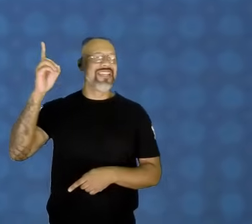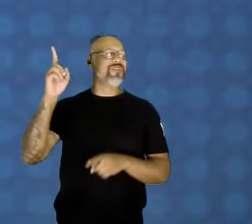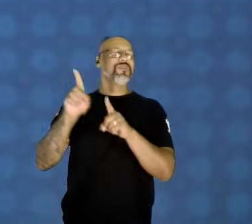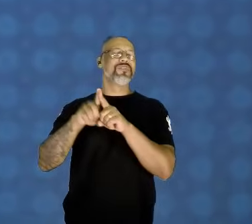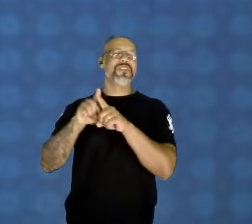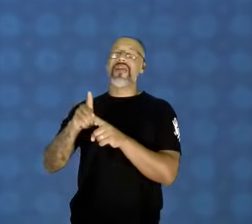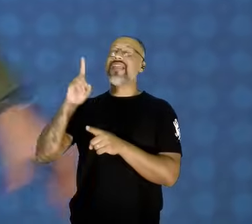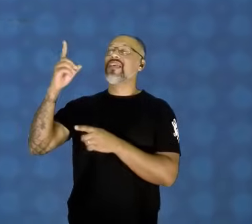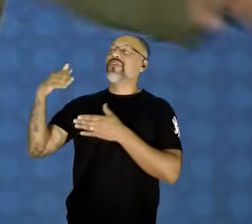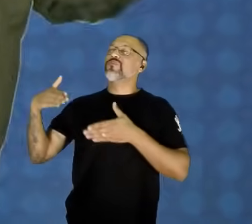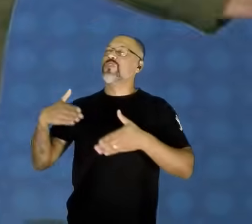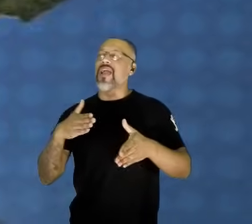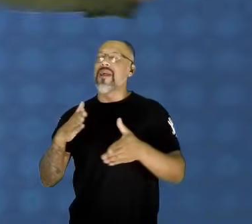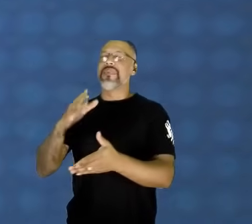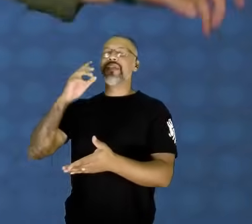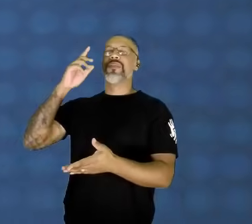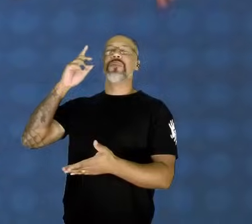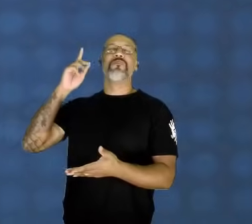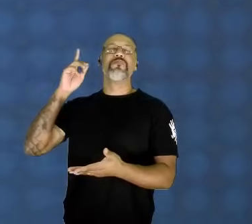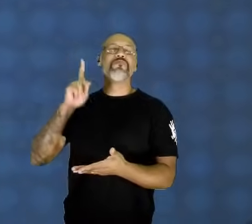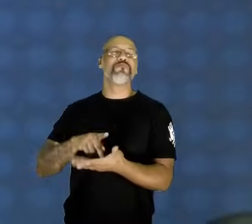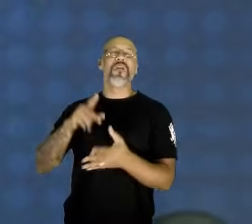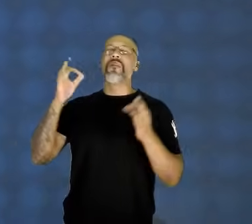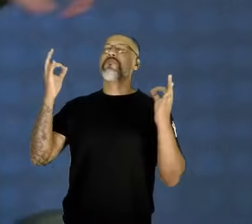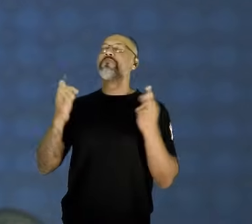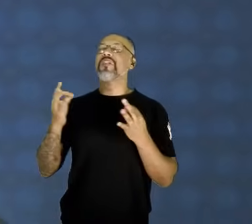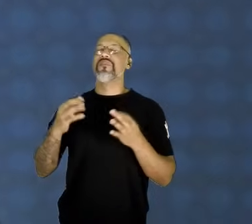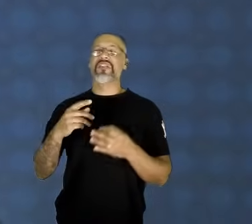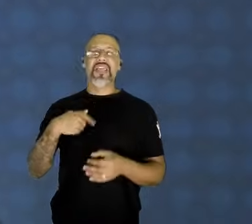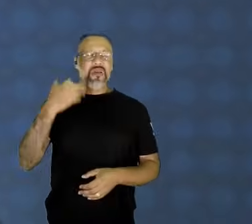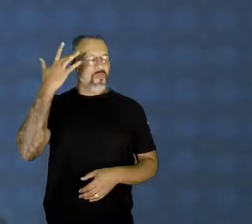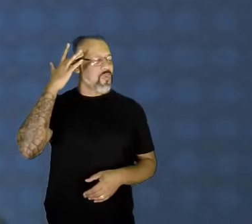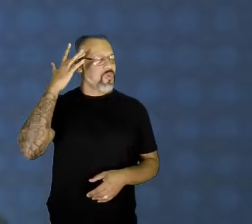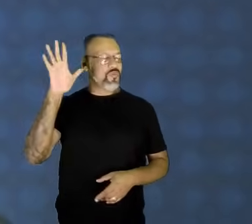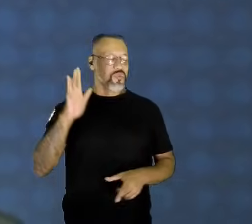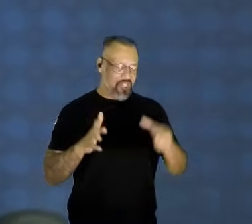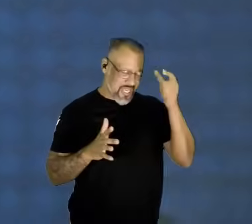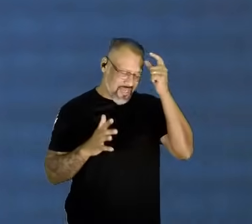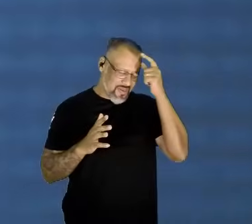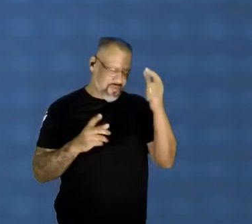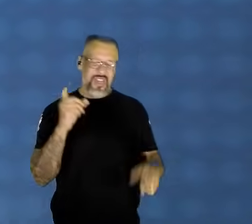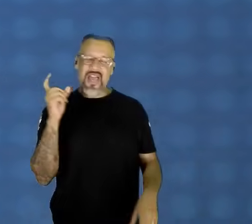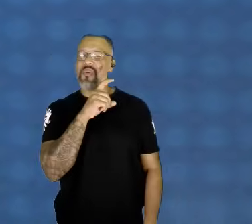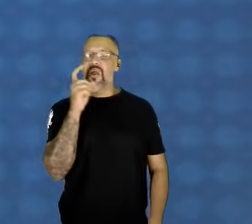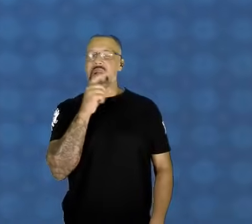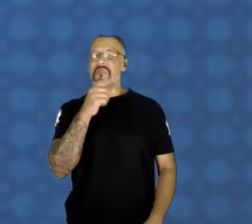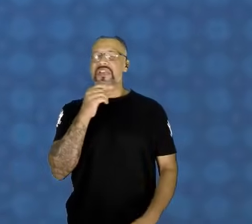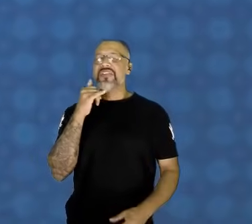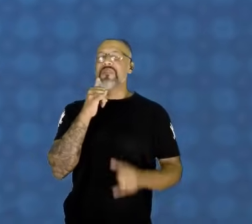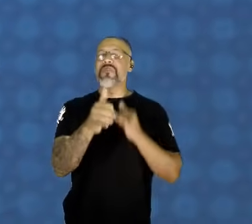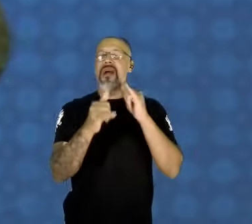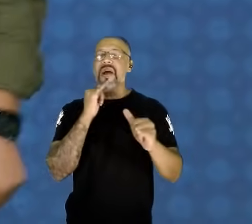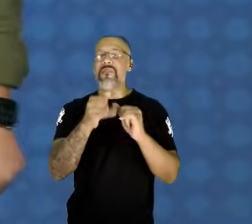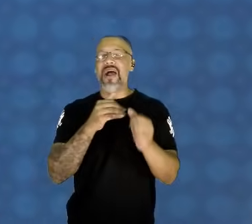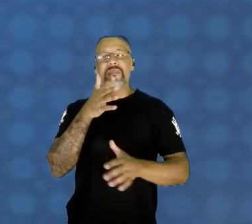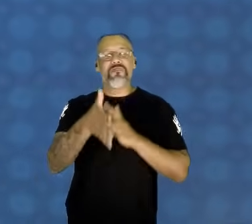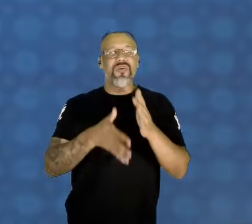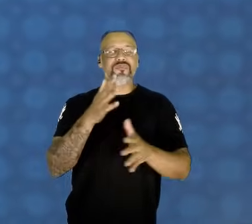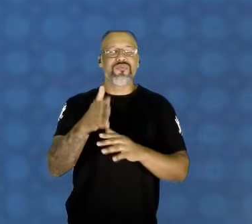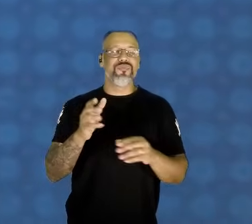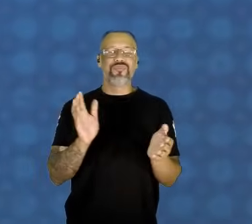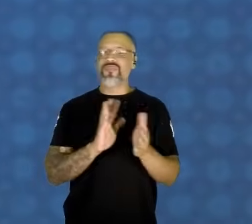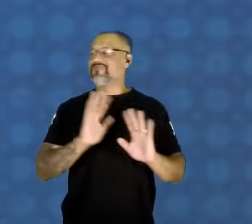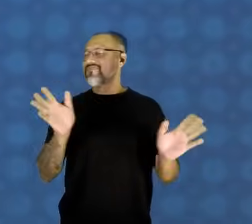o diabo te disse, eu não sei o que esse vagabundo está falando, mas até ele vai ser usado para